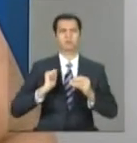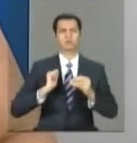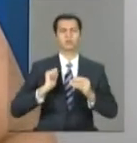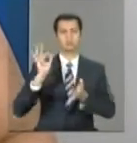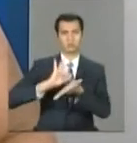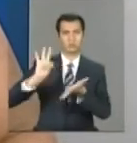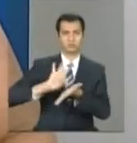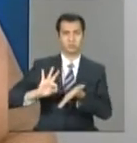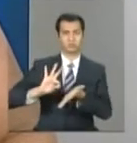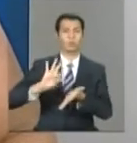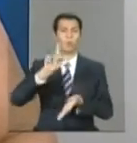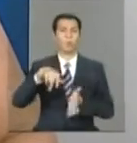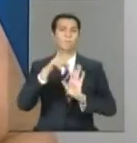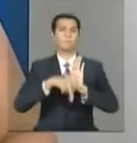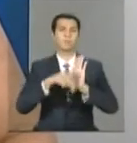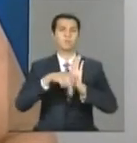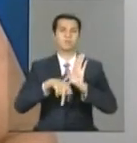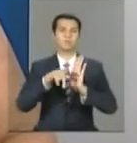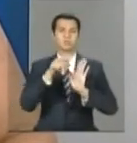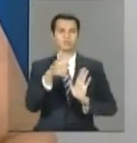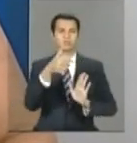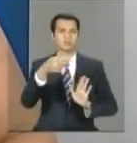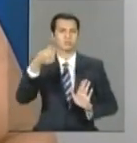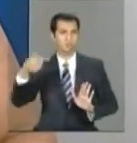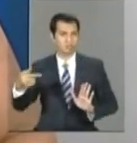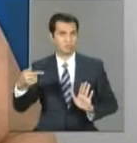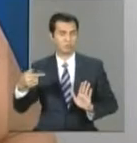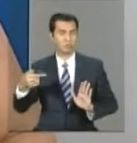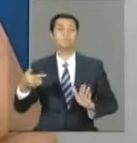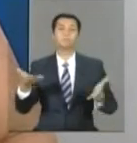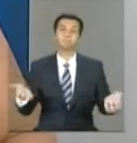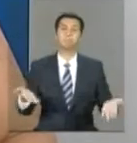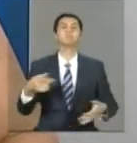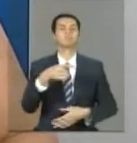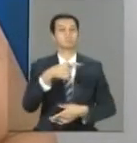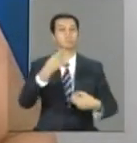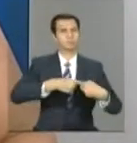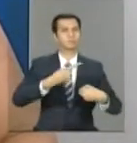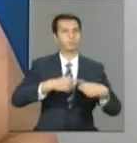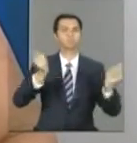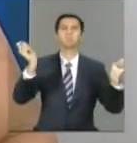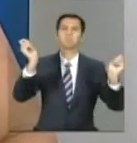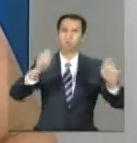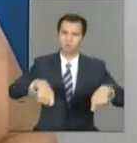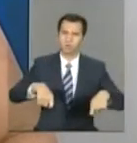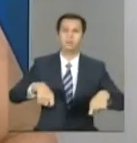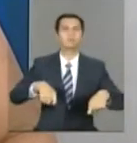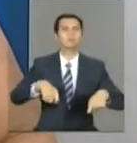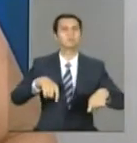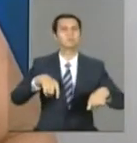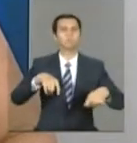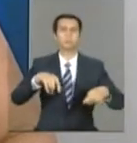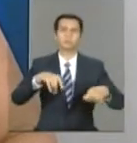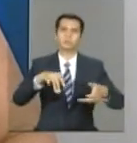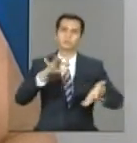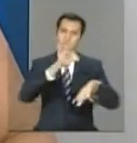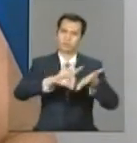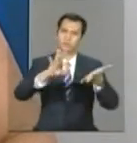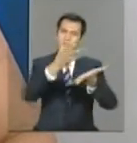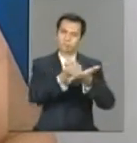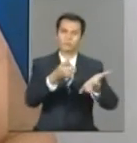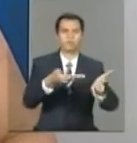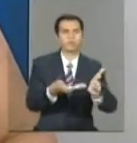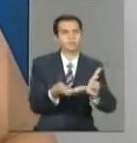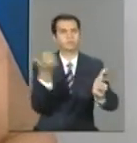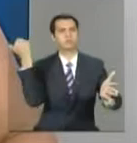177. Então, nesse caso, ele tem todo o respaldo para fazer, sim, a exclusão do cadastro